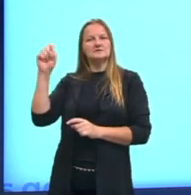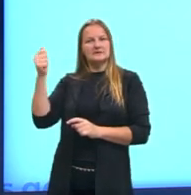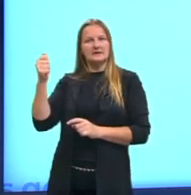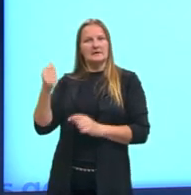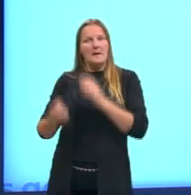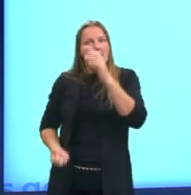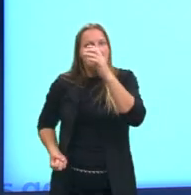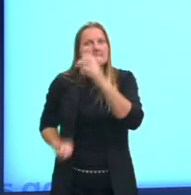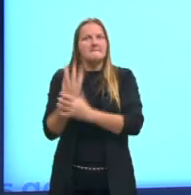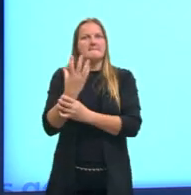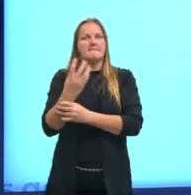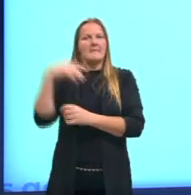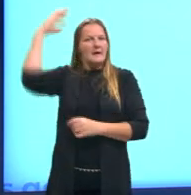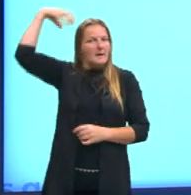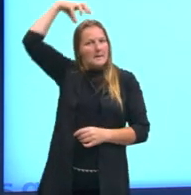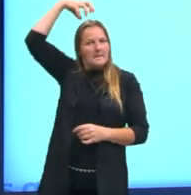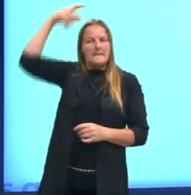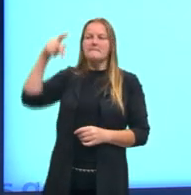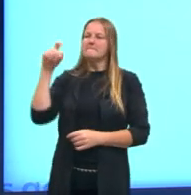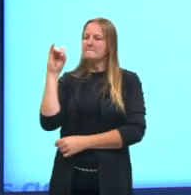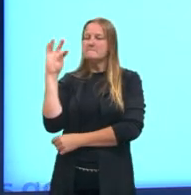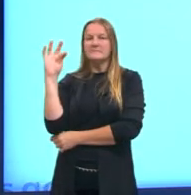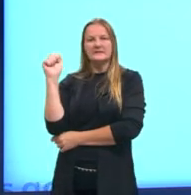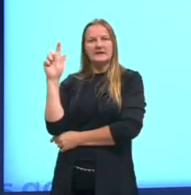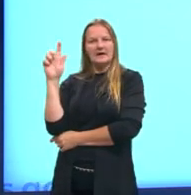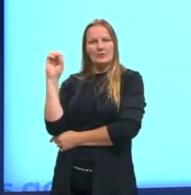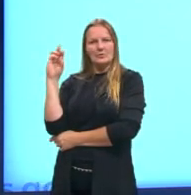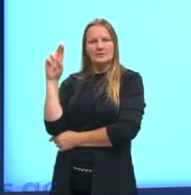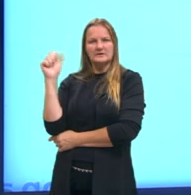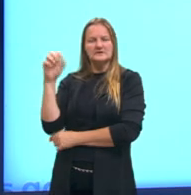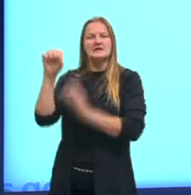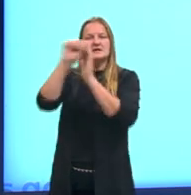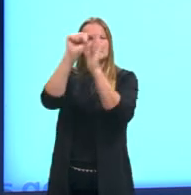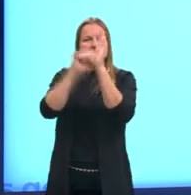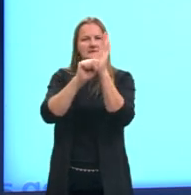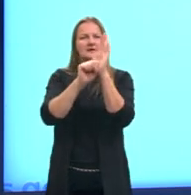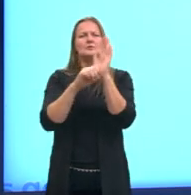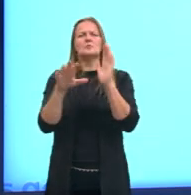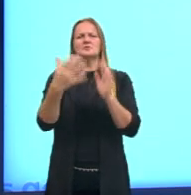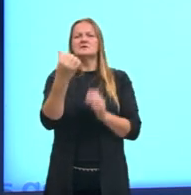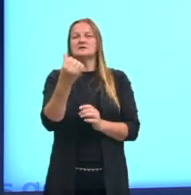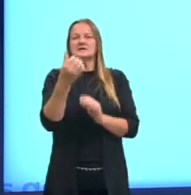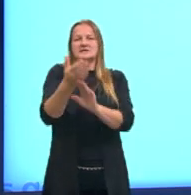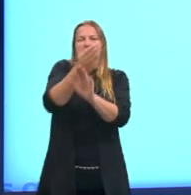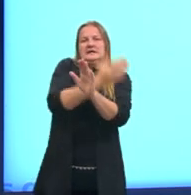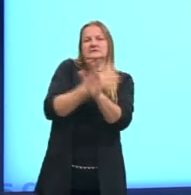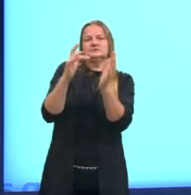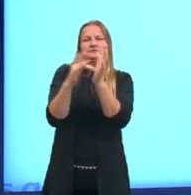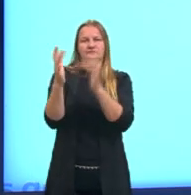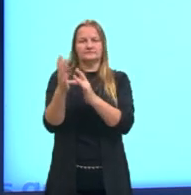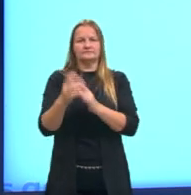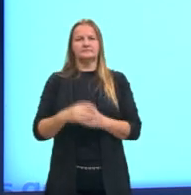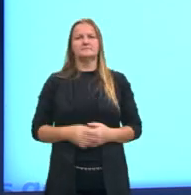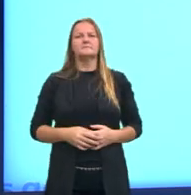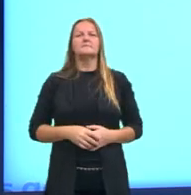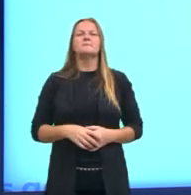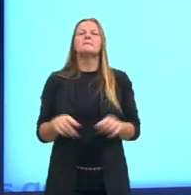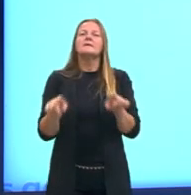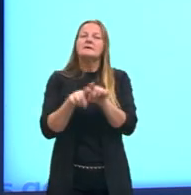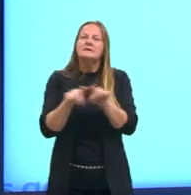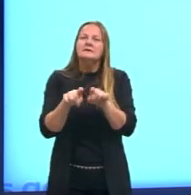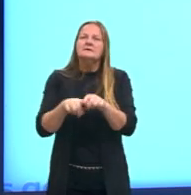descoberta do nosso amigo Pitágoras lá no século 6 antes de Cristo seguindo a nossa viagem